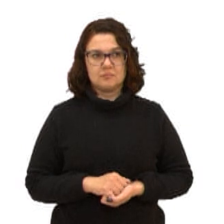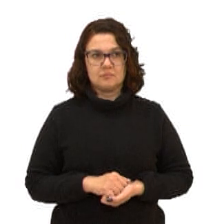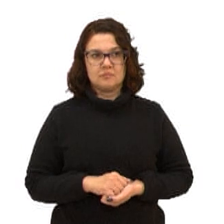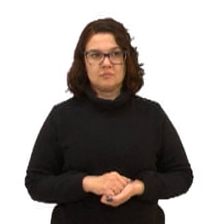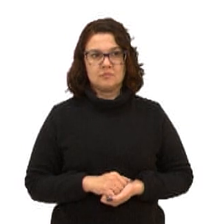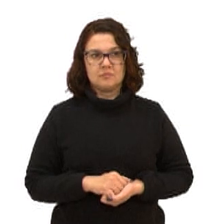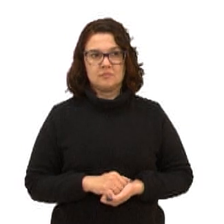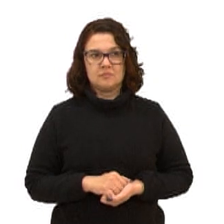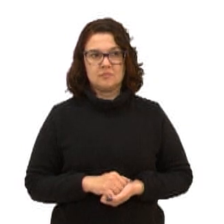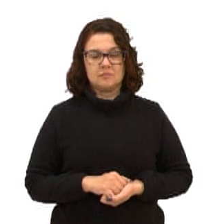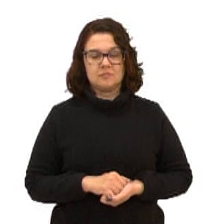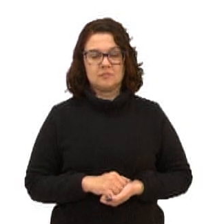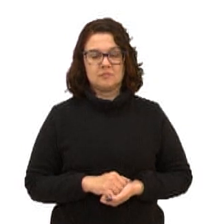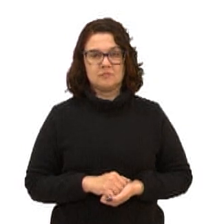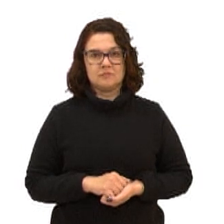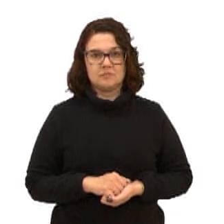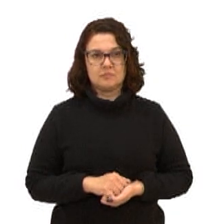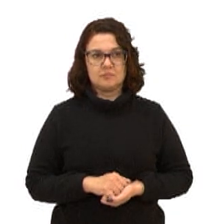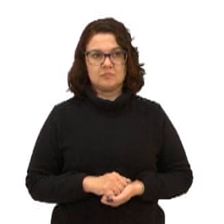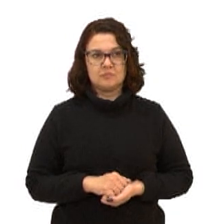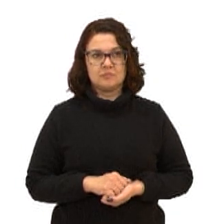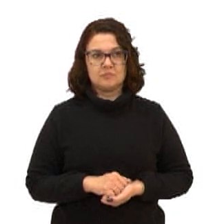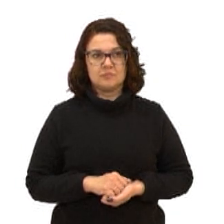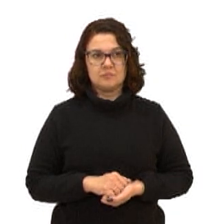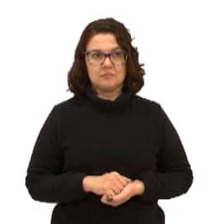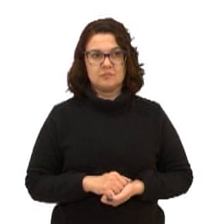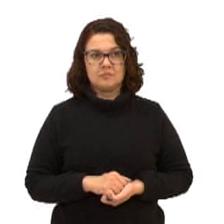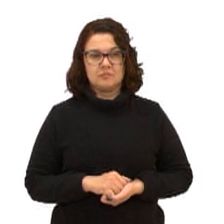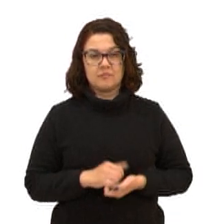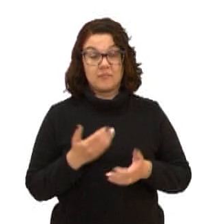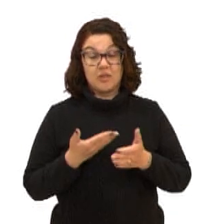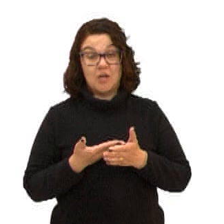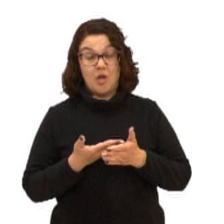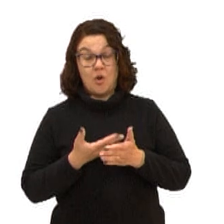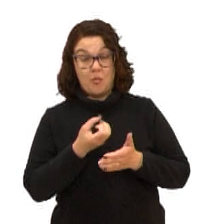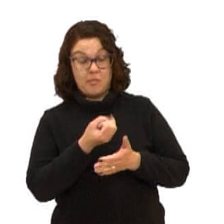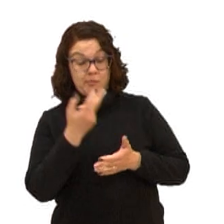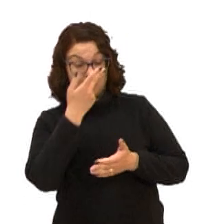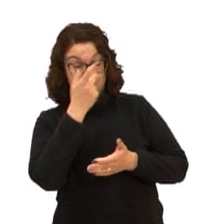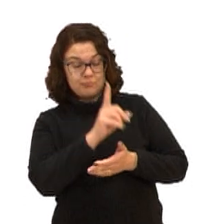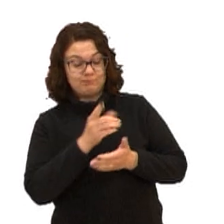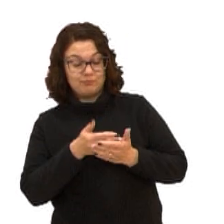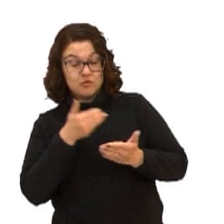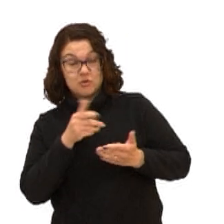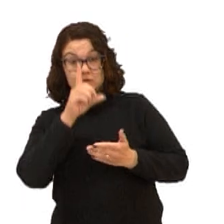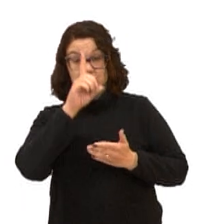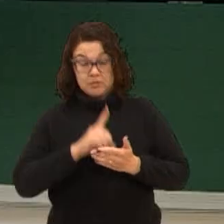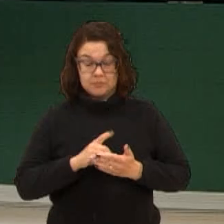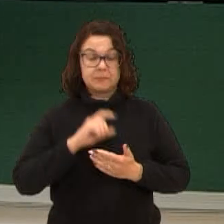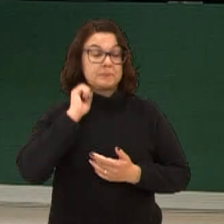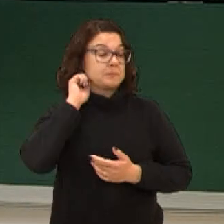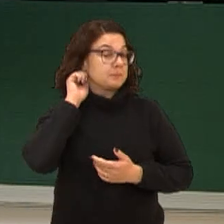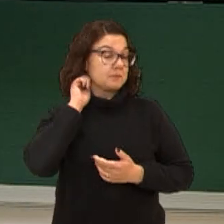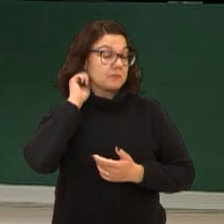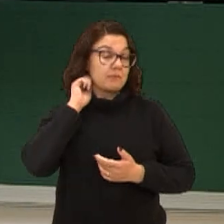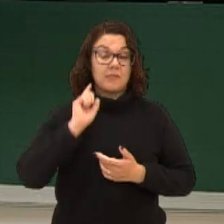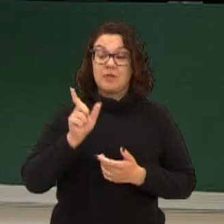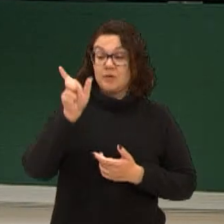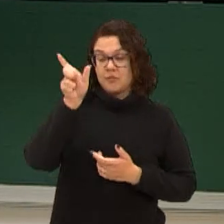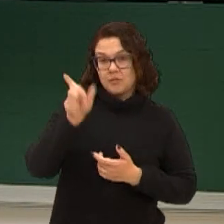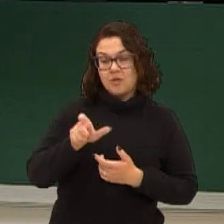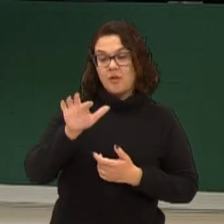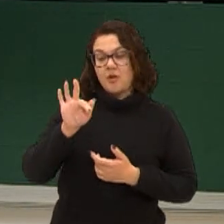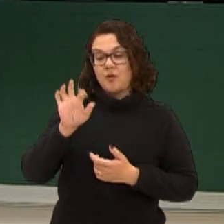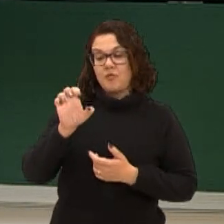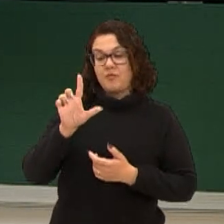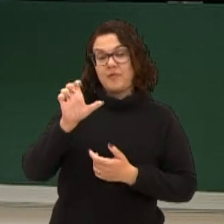alma caritativa nos los quite, que alguém tire esse direito de nós, né? Então nós temos aí o personagem, o